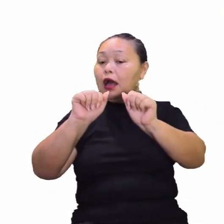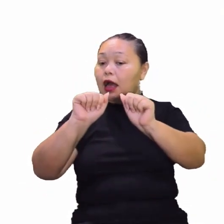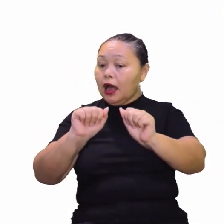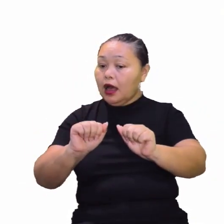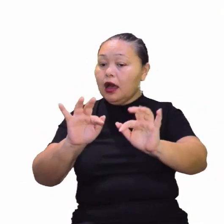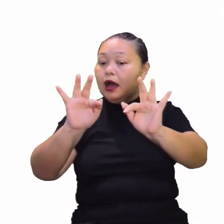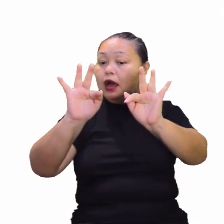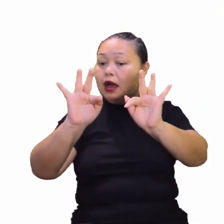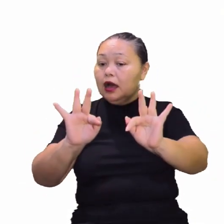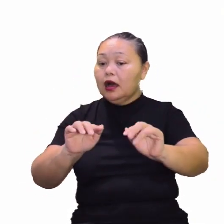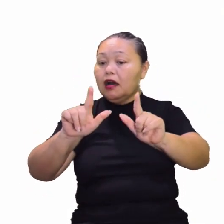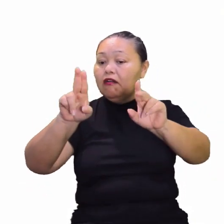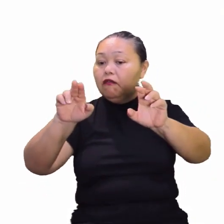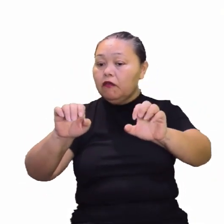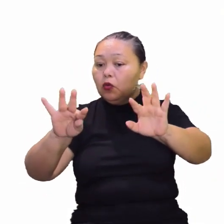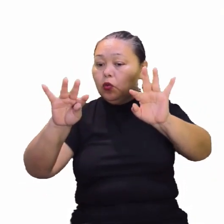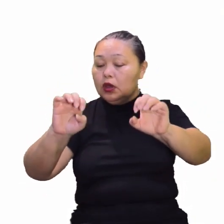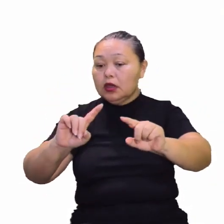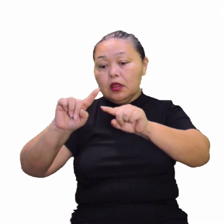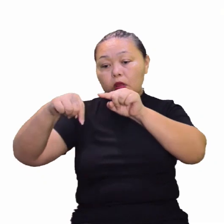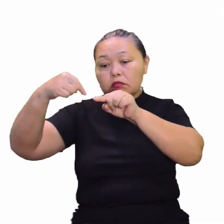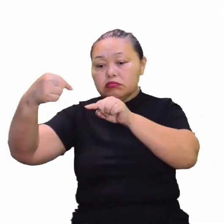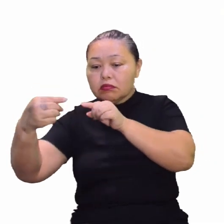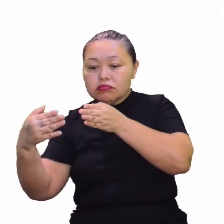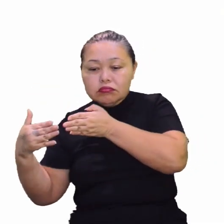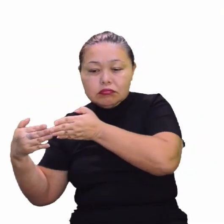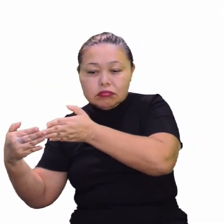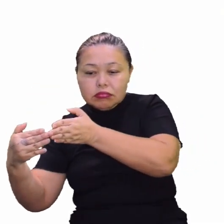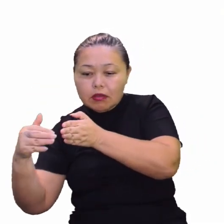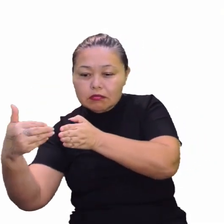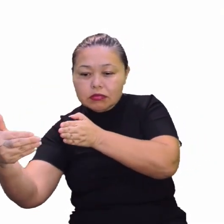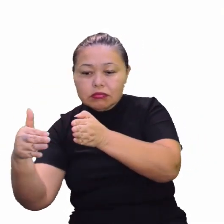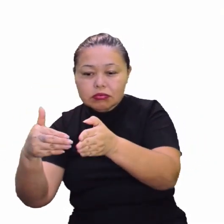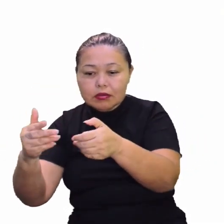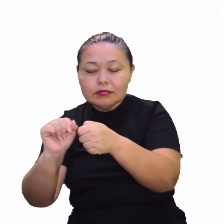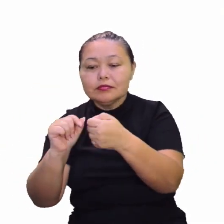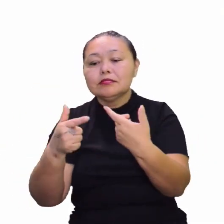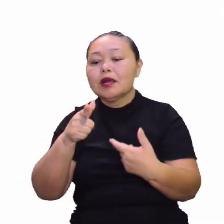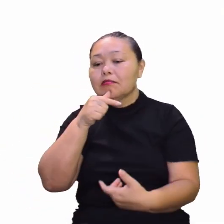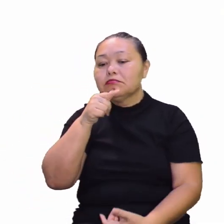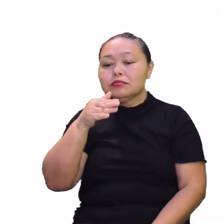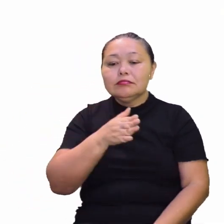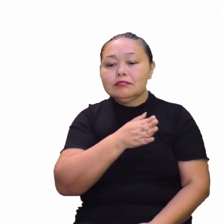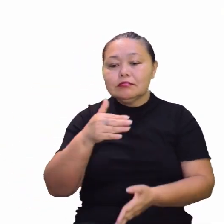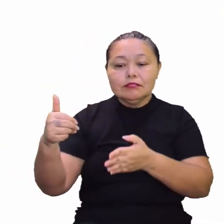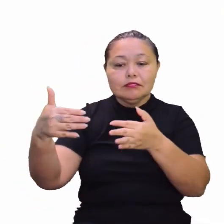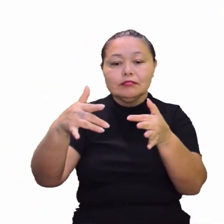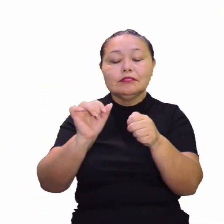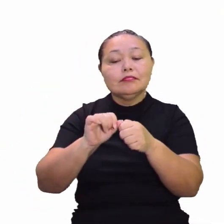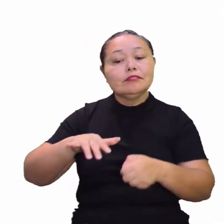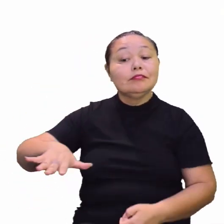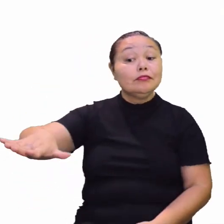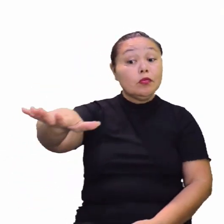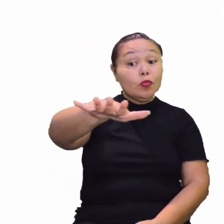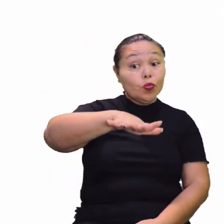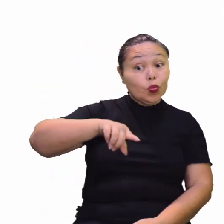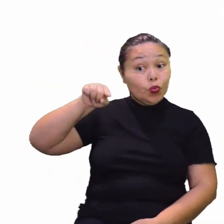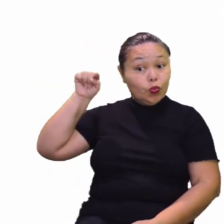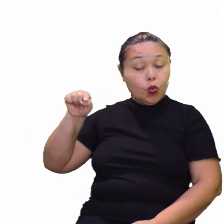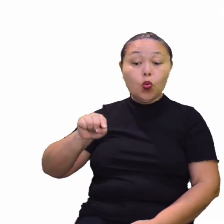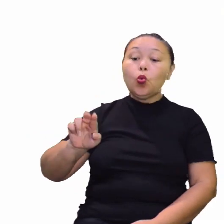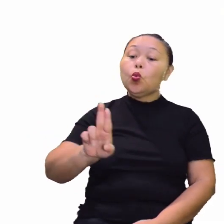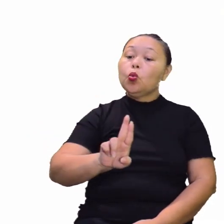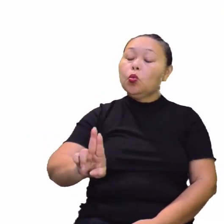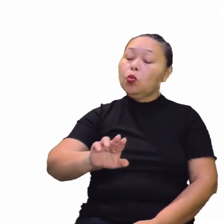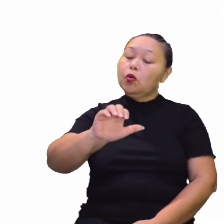esse conjunto de rios, a gente tem o conceito de bacia hidrográfica. E dentro dessa